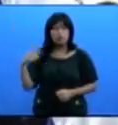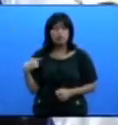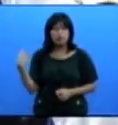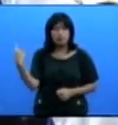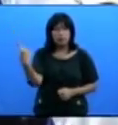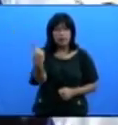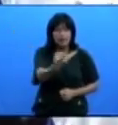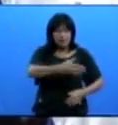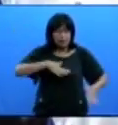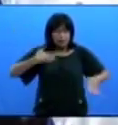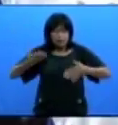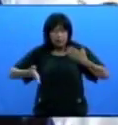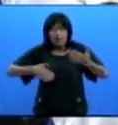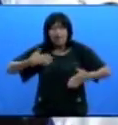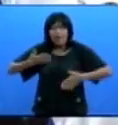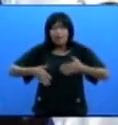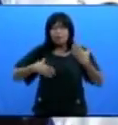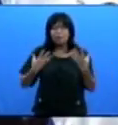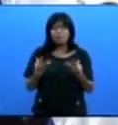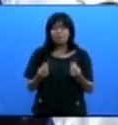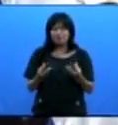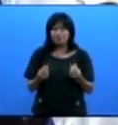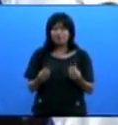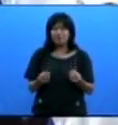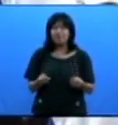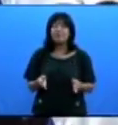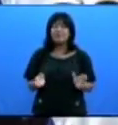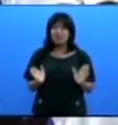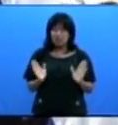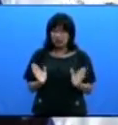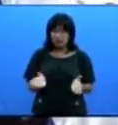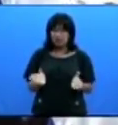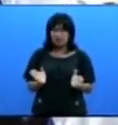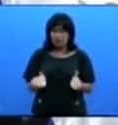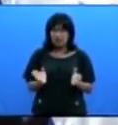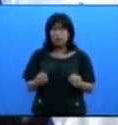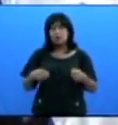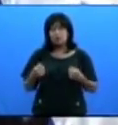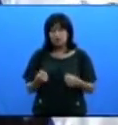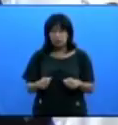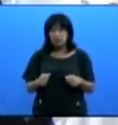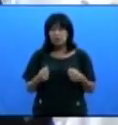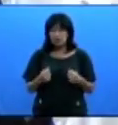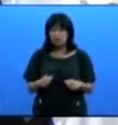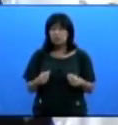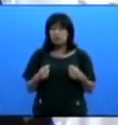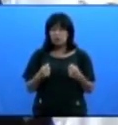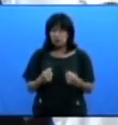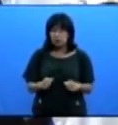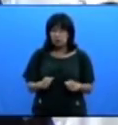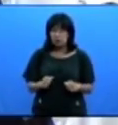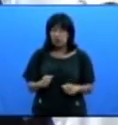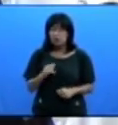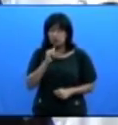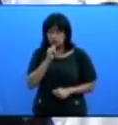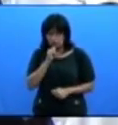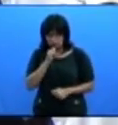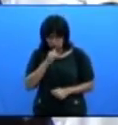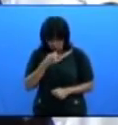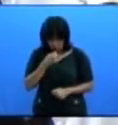vos alegrais, ainda que agora importa, sendo necessário, que estejais por um